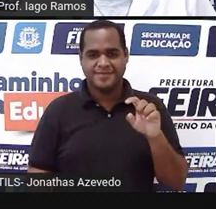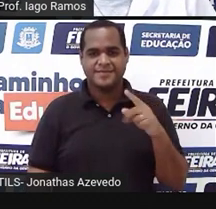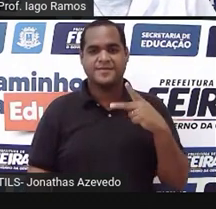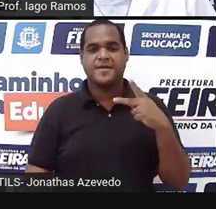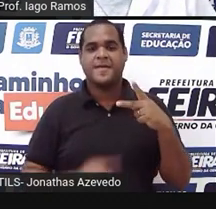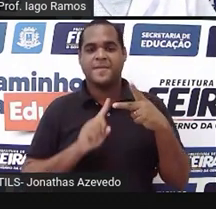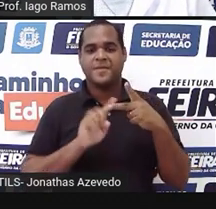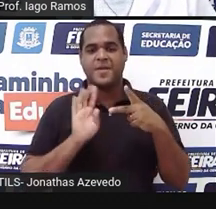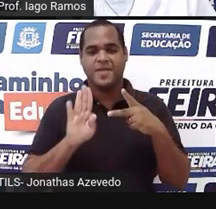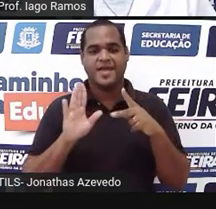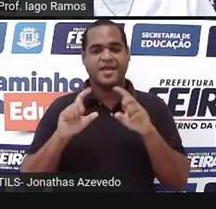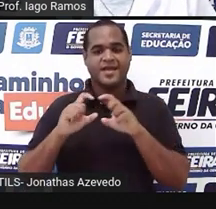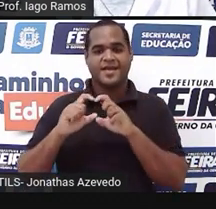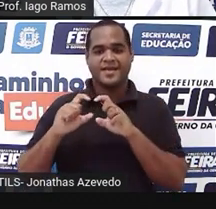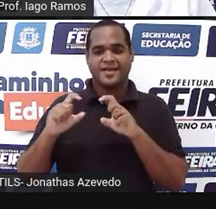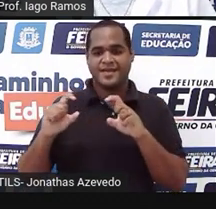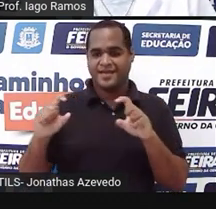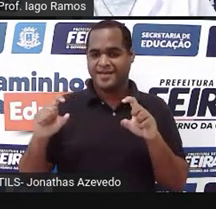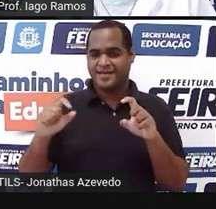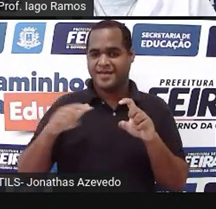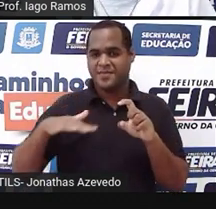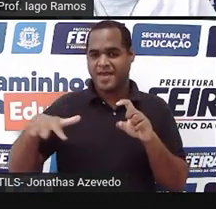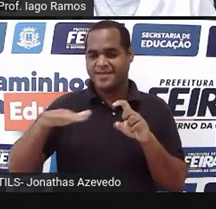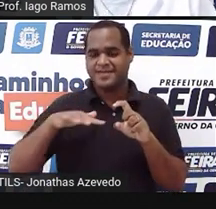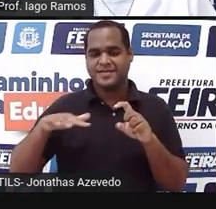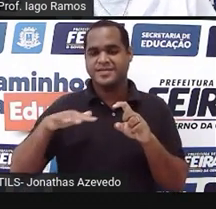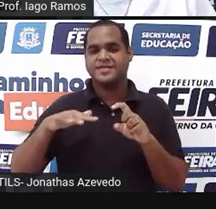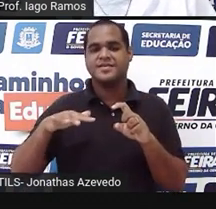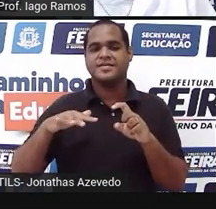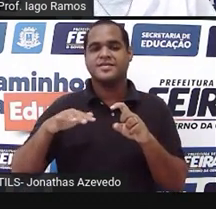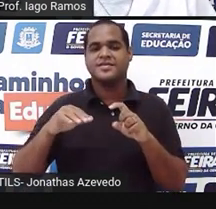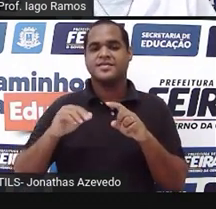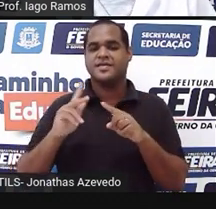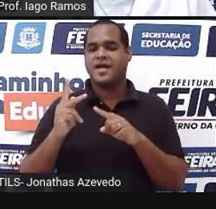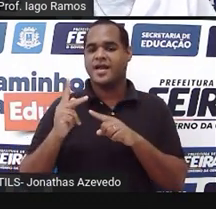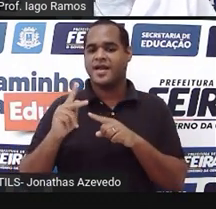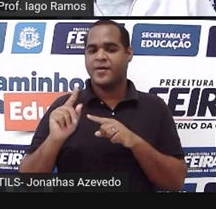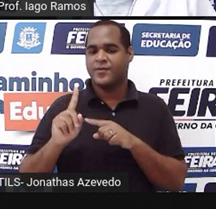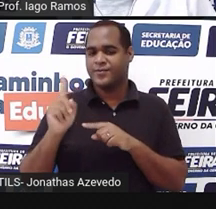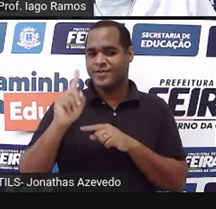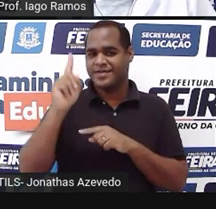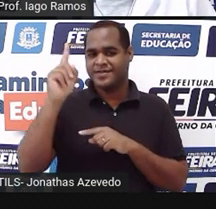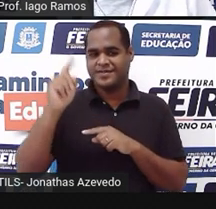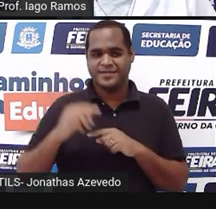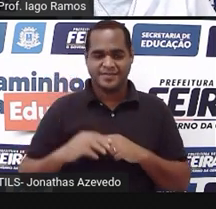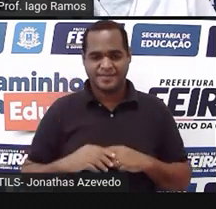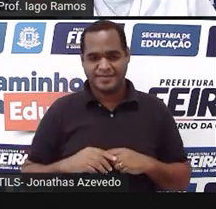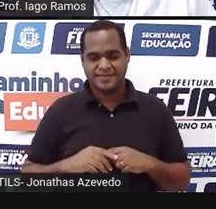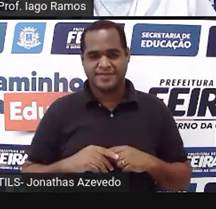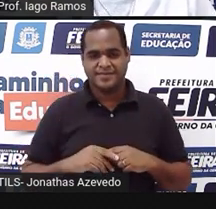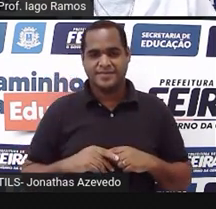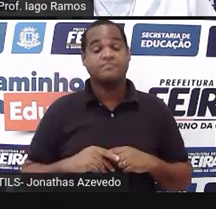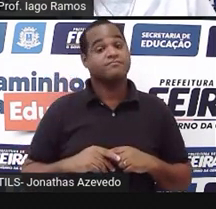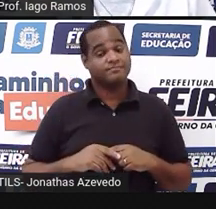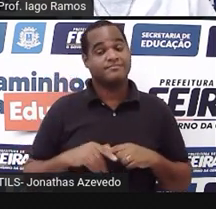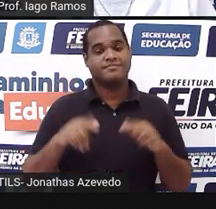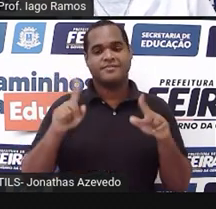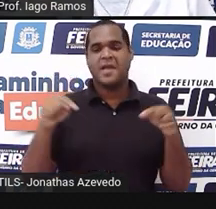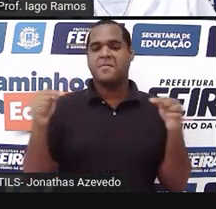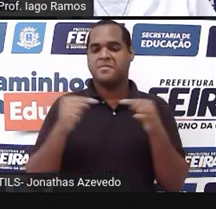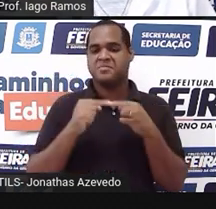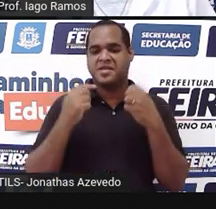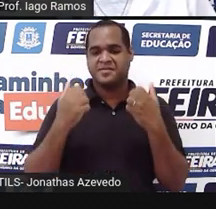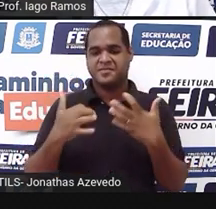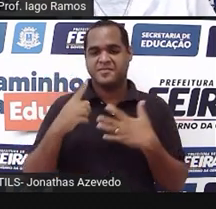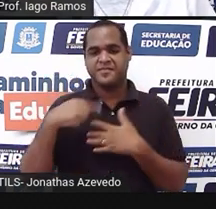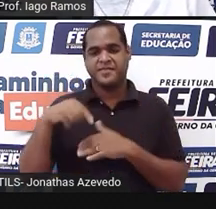h B ali é base ou comprimento H é a altura e é dessa forma que